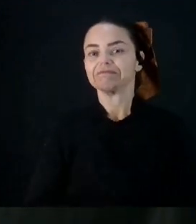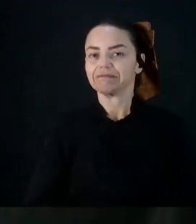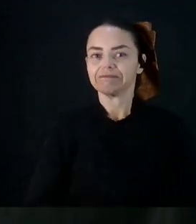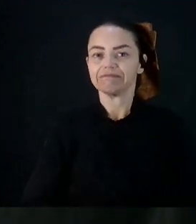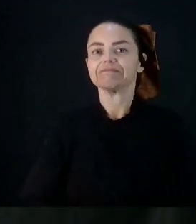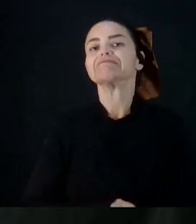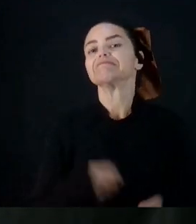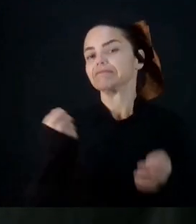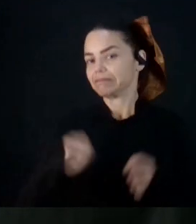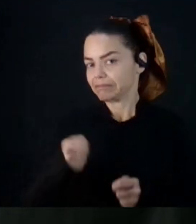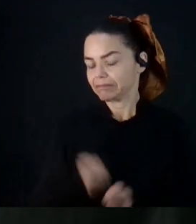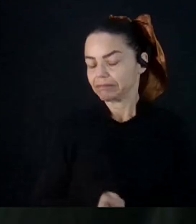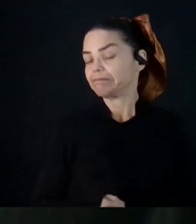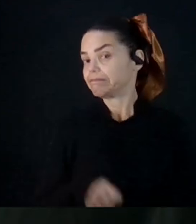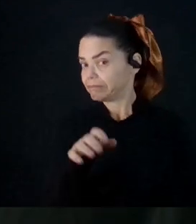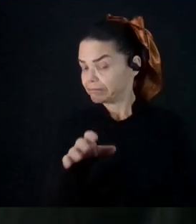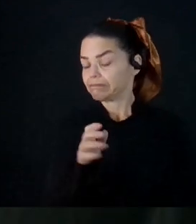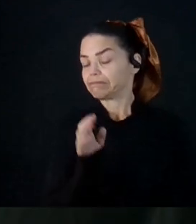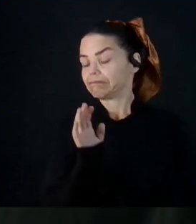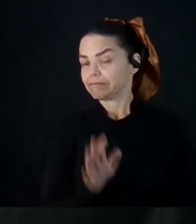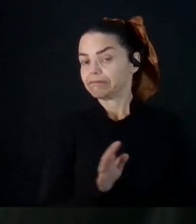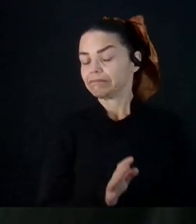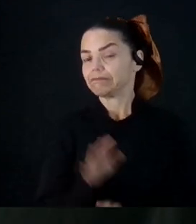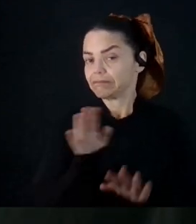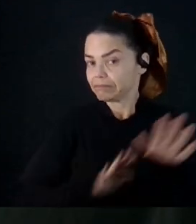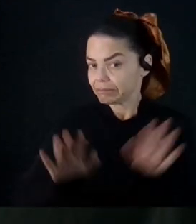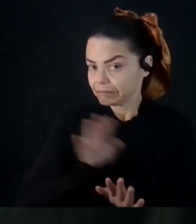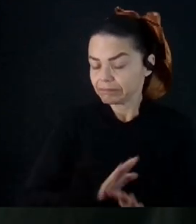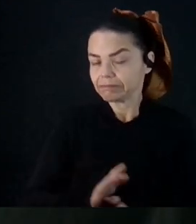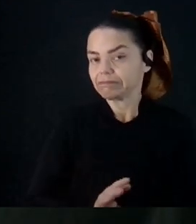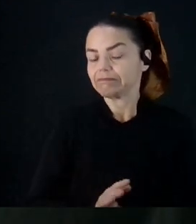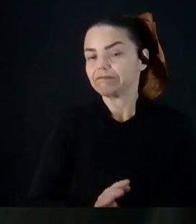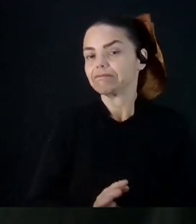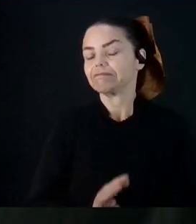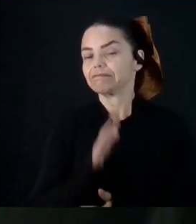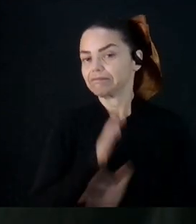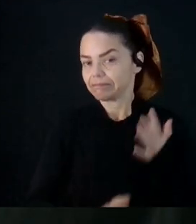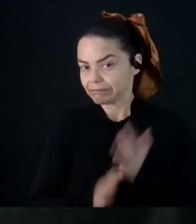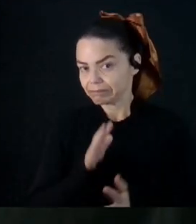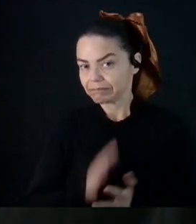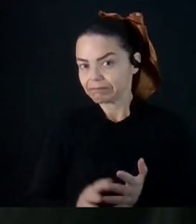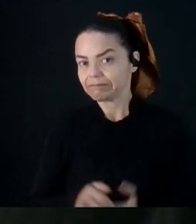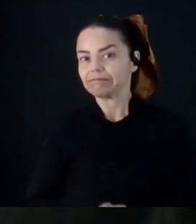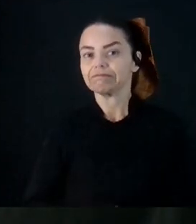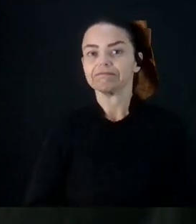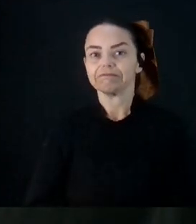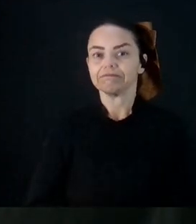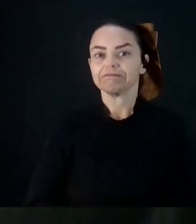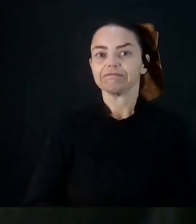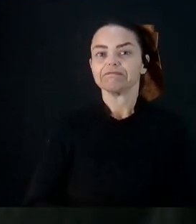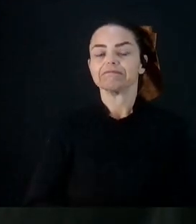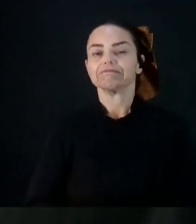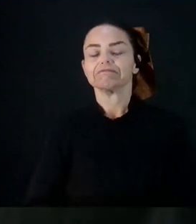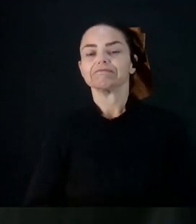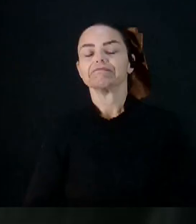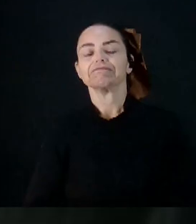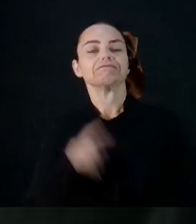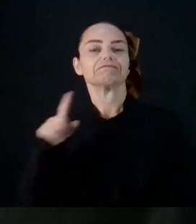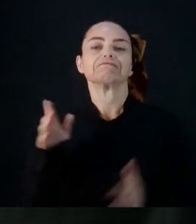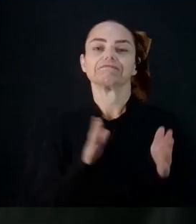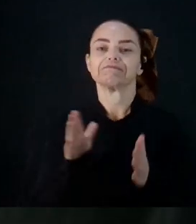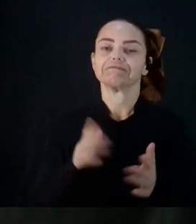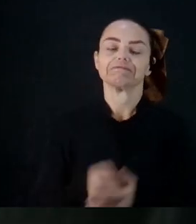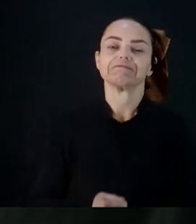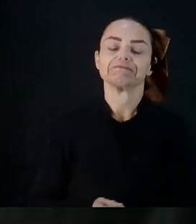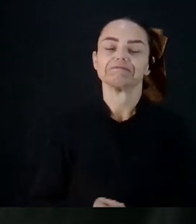precisa pisar no freio, porque a gente pode estar comprometendo a outra fase da vida dessa